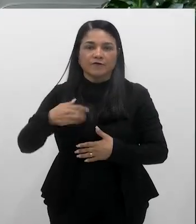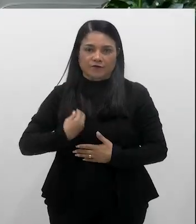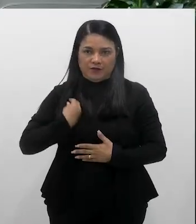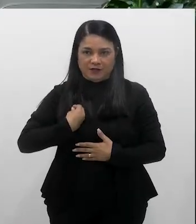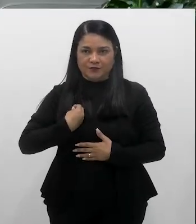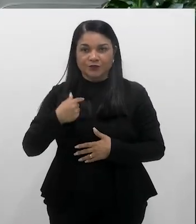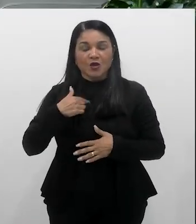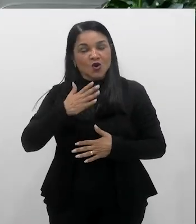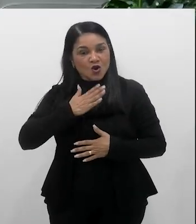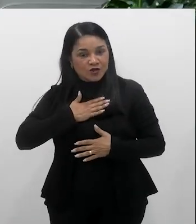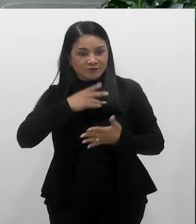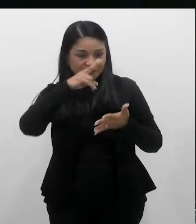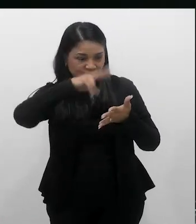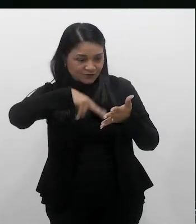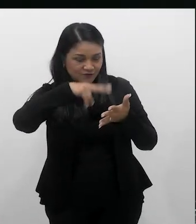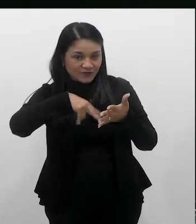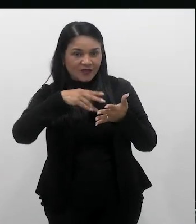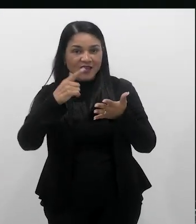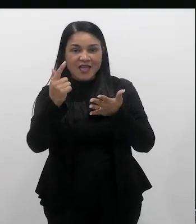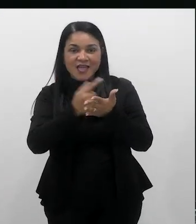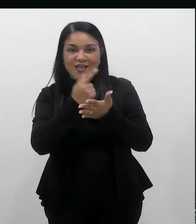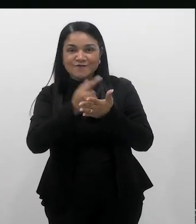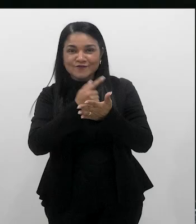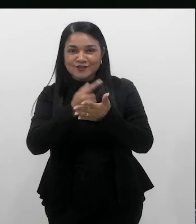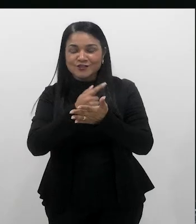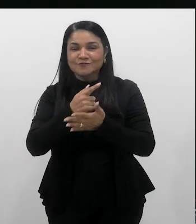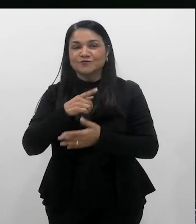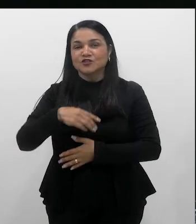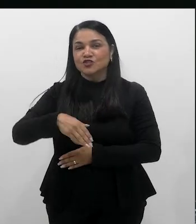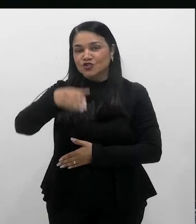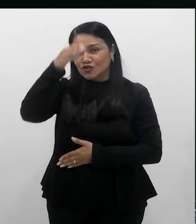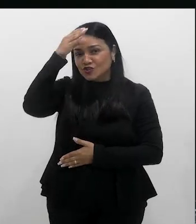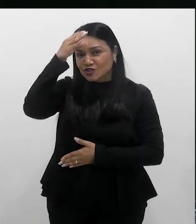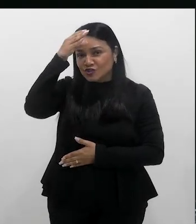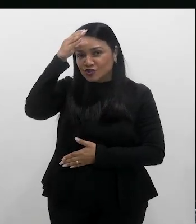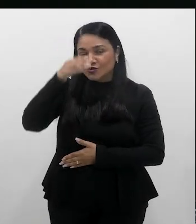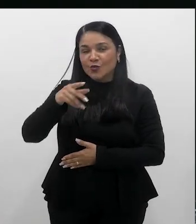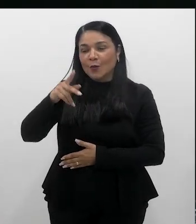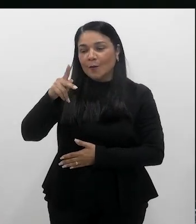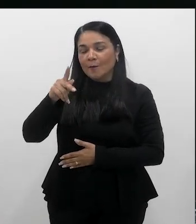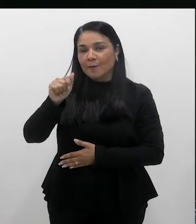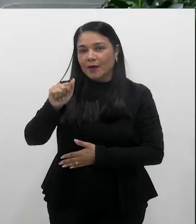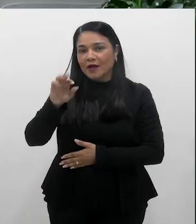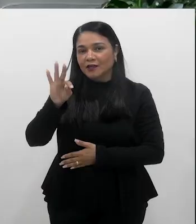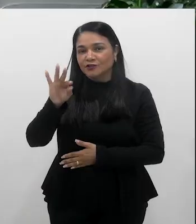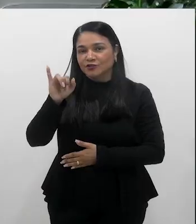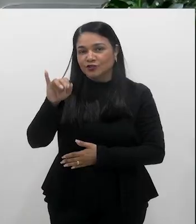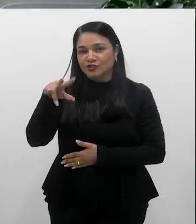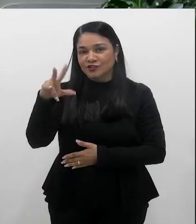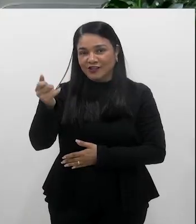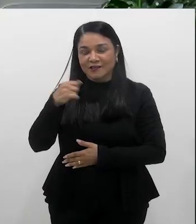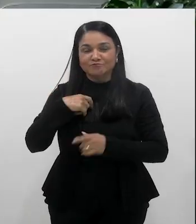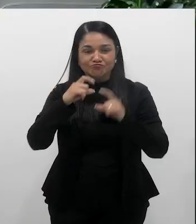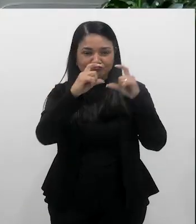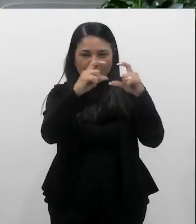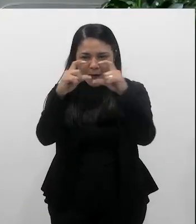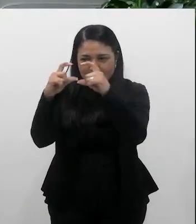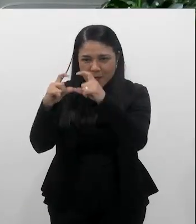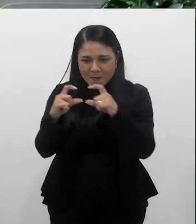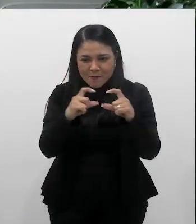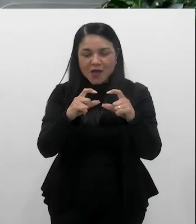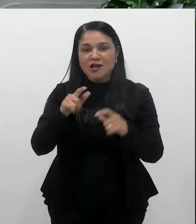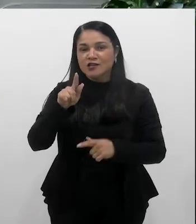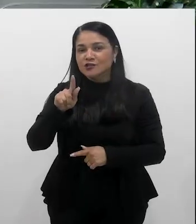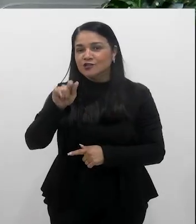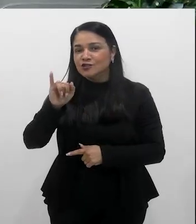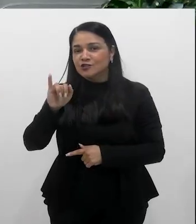só, eu lia muito, incrível que pareça, era revista de Tio Patinhas, da Almanac Disney. Gibi. Maravilha. Olha. Lia